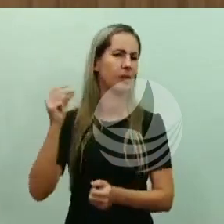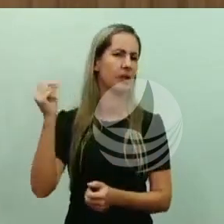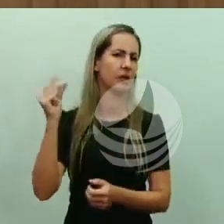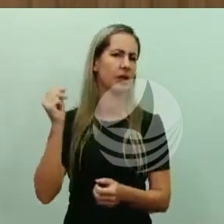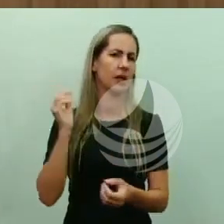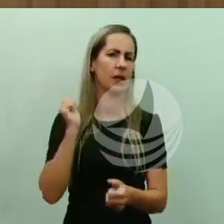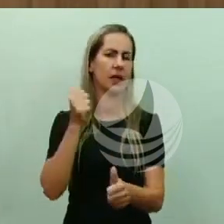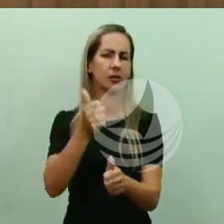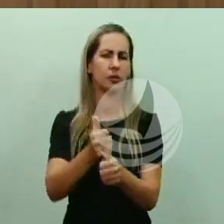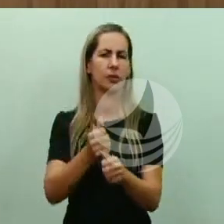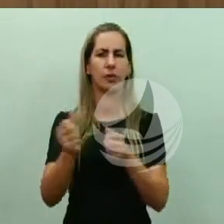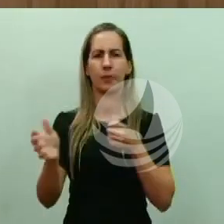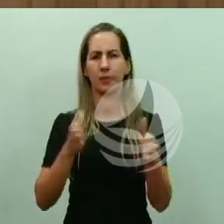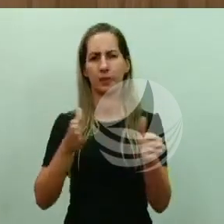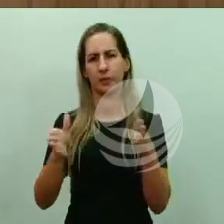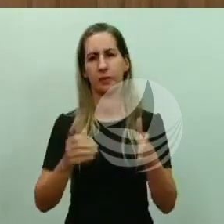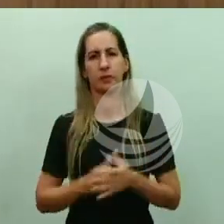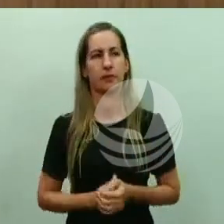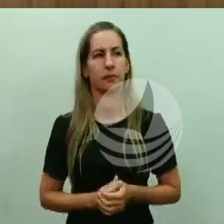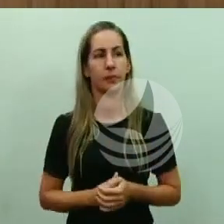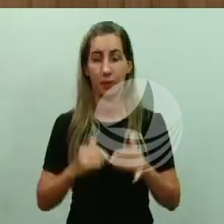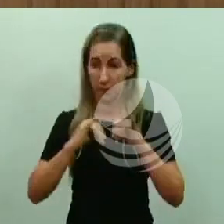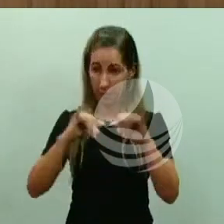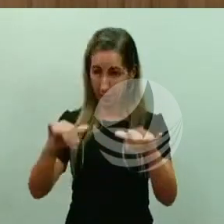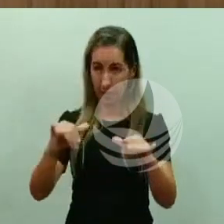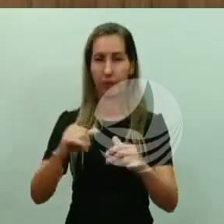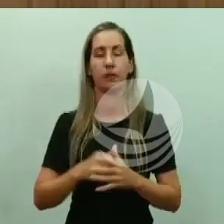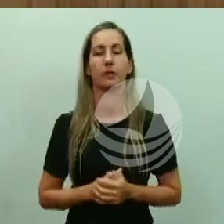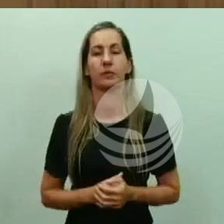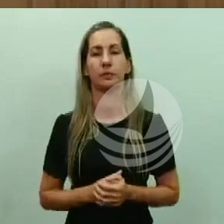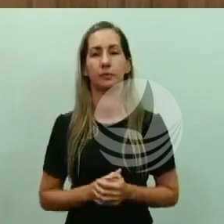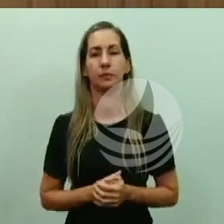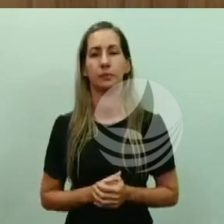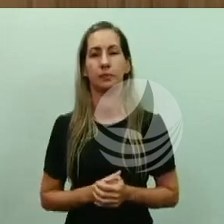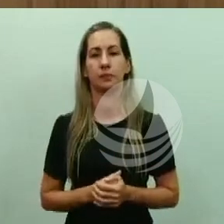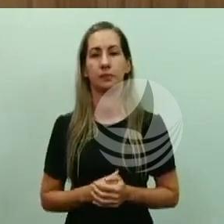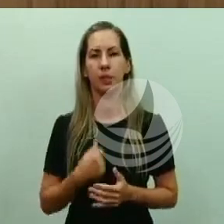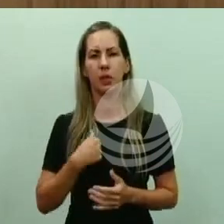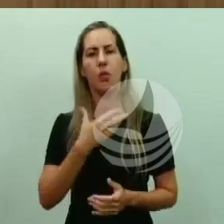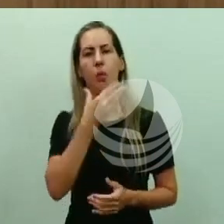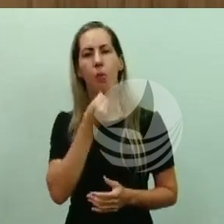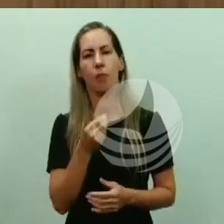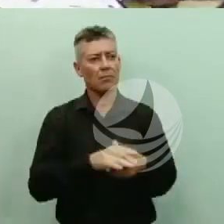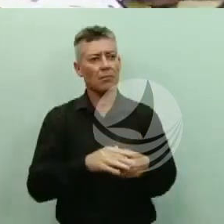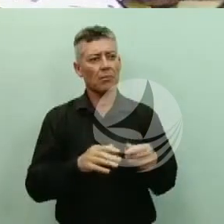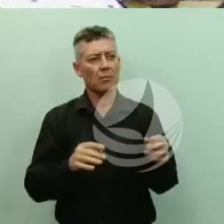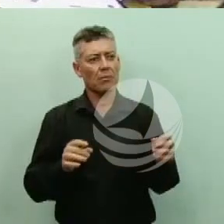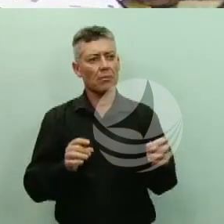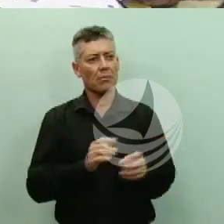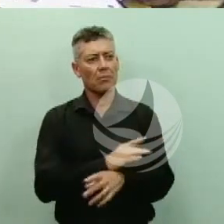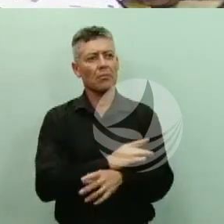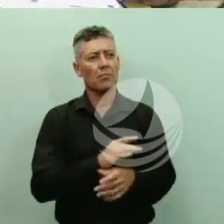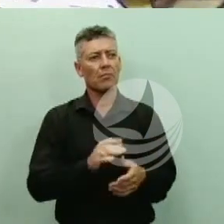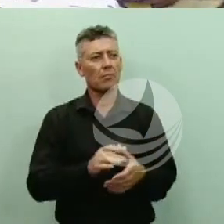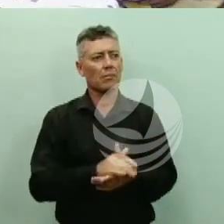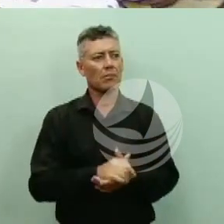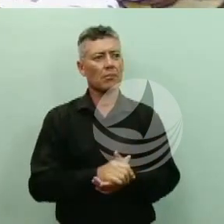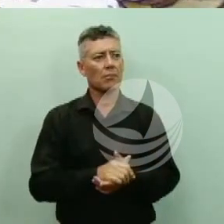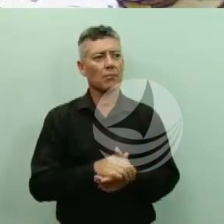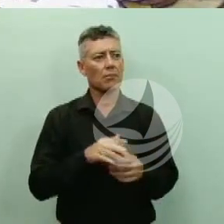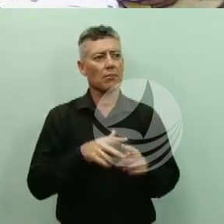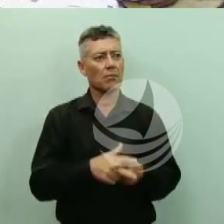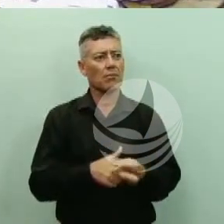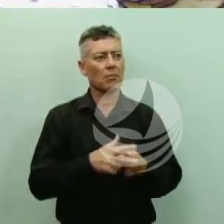o mandato. E dizer a ele que eu sou tão homem quanto ele. Depois da confusão, a sessão